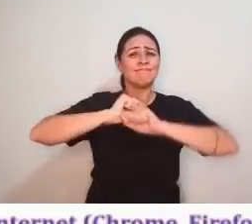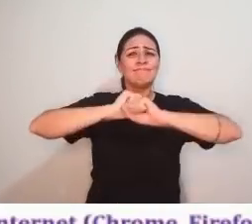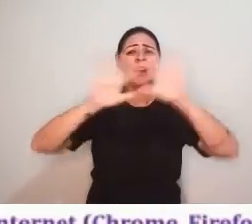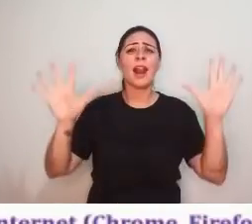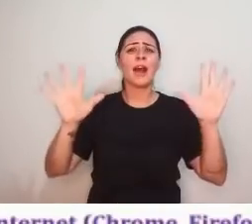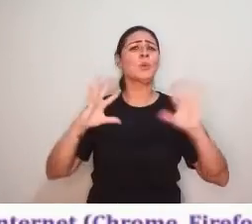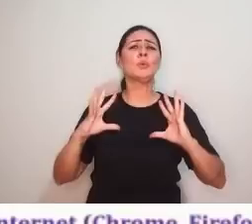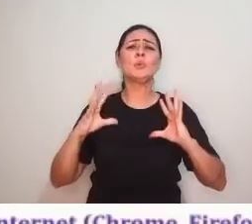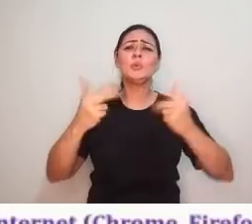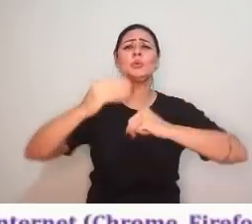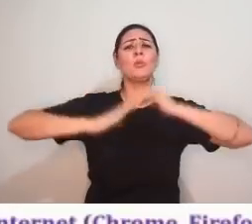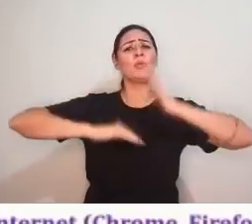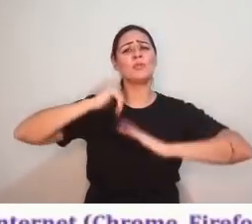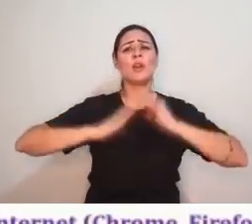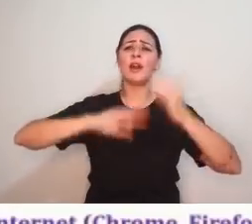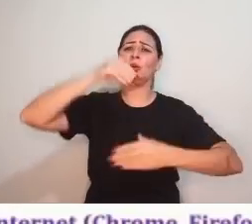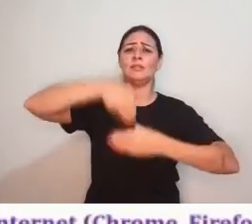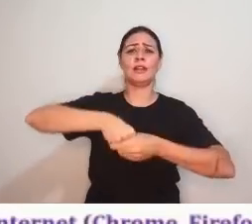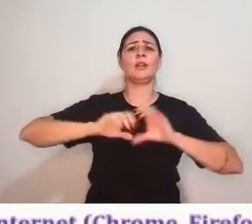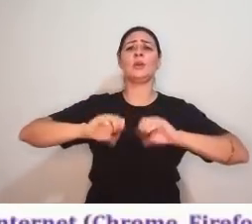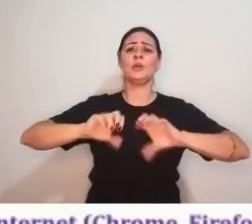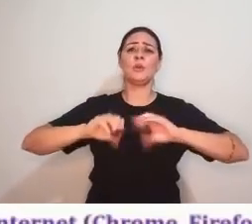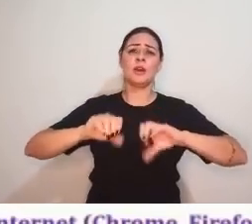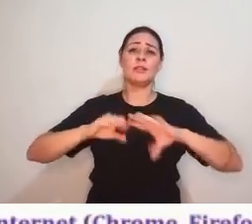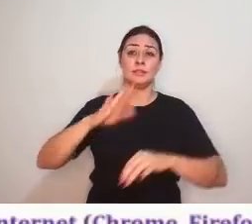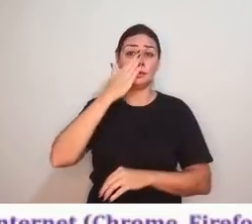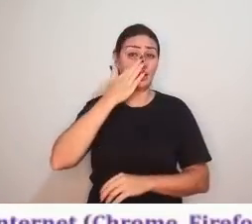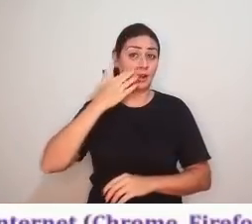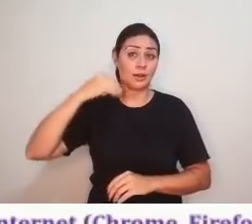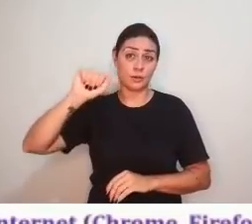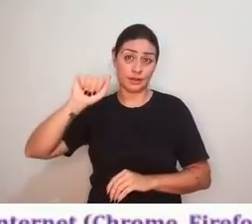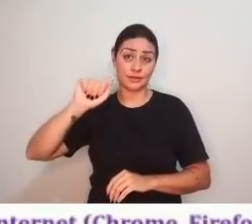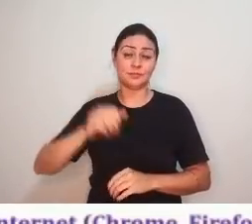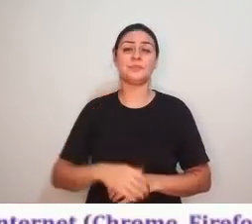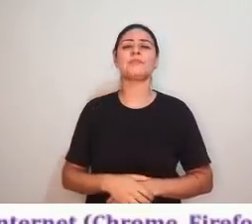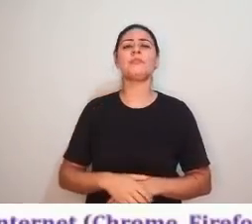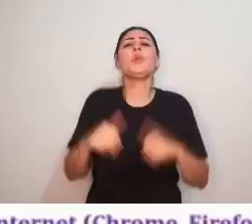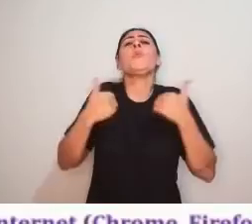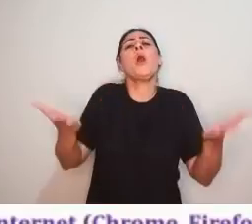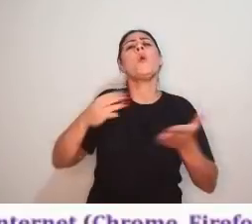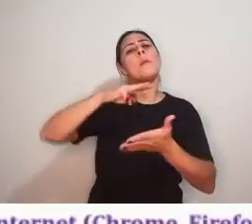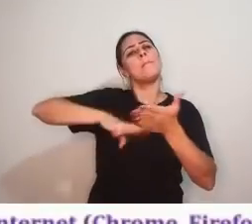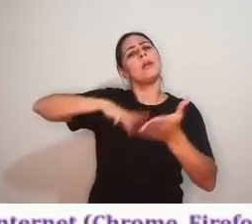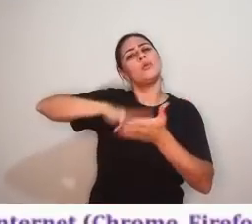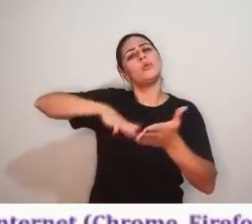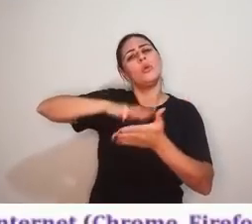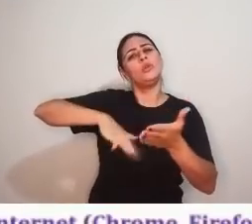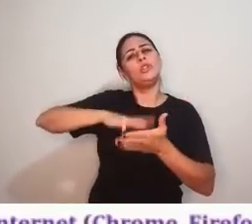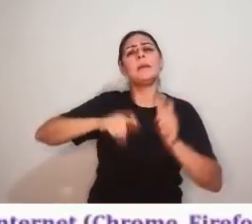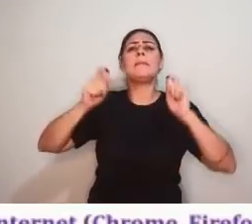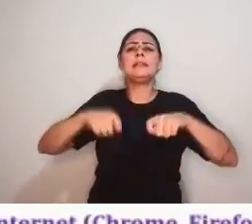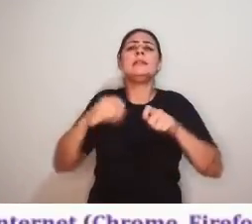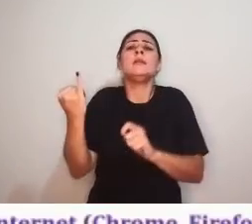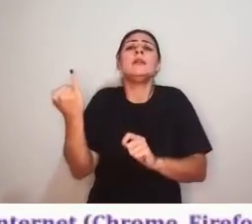muito clara na cabeça de todos os profissionais que atuam com a educação no município. Isso é muito importante. Que metodologias que a gente